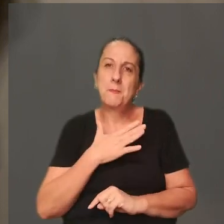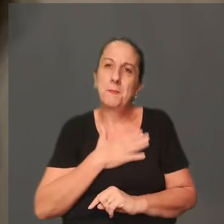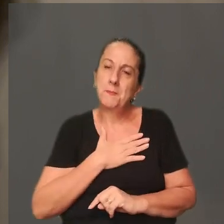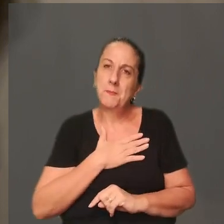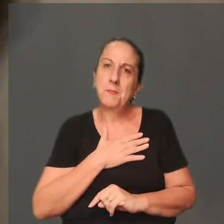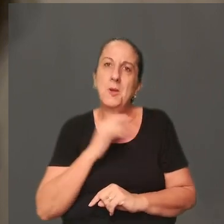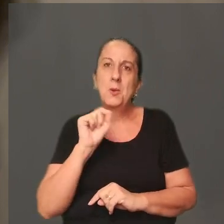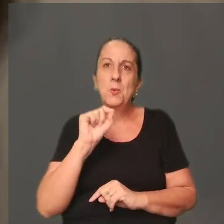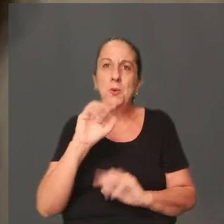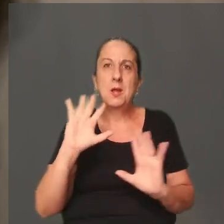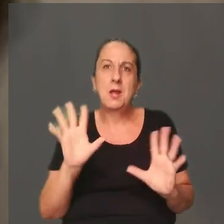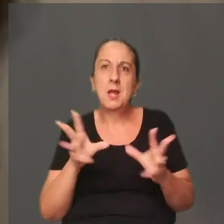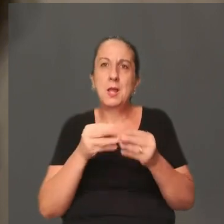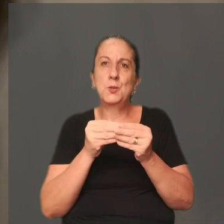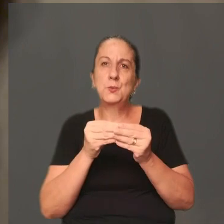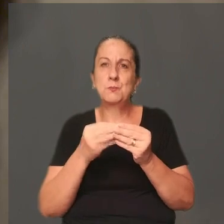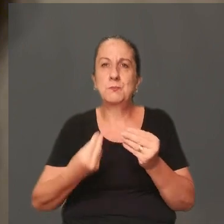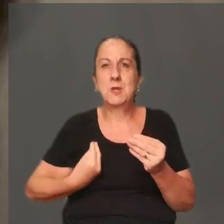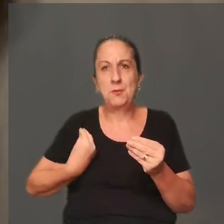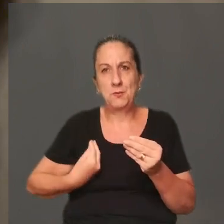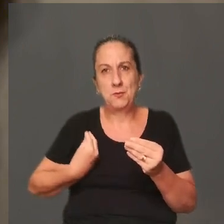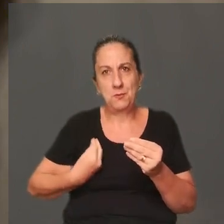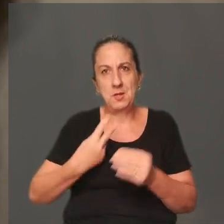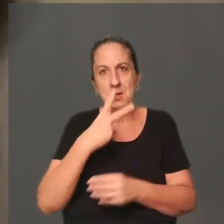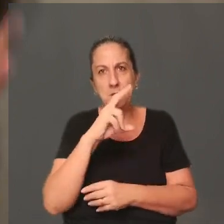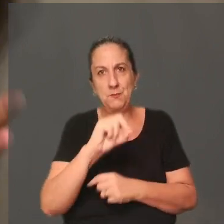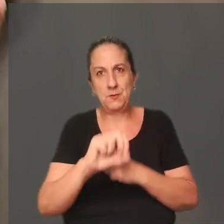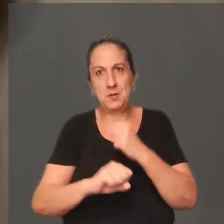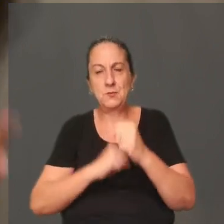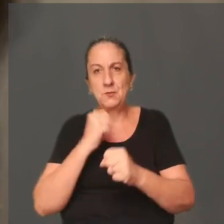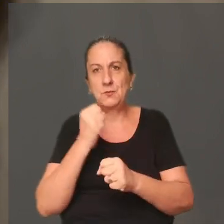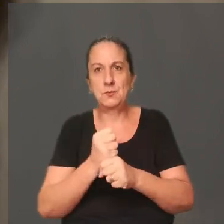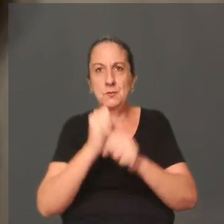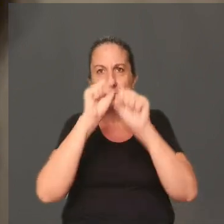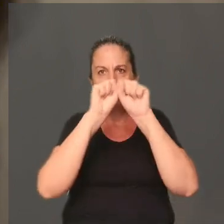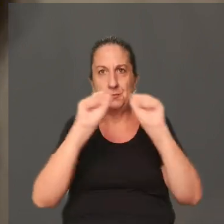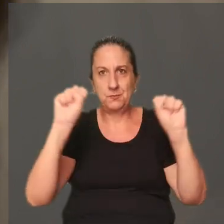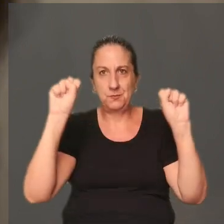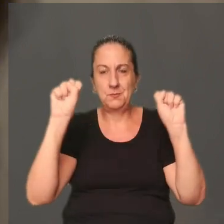para mim, é que resume a minha vida de 20 anos